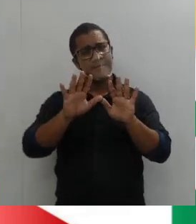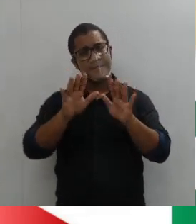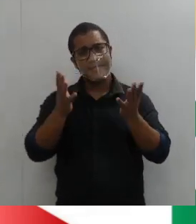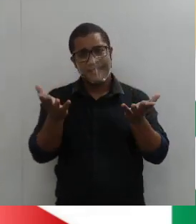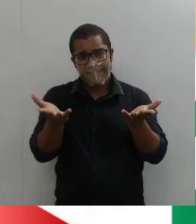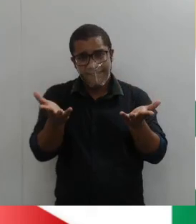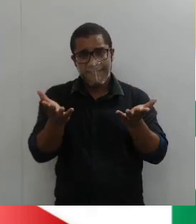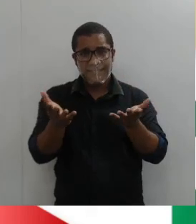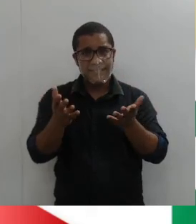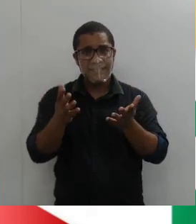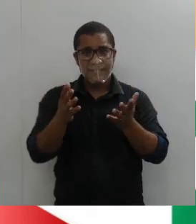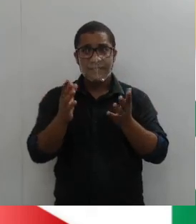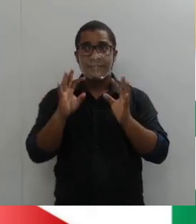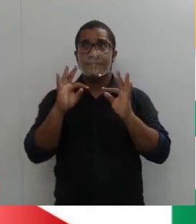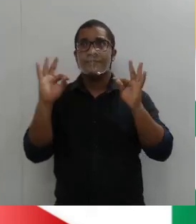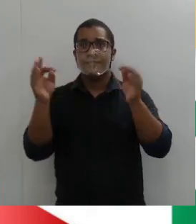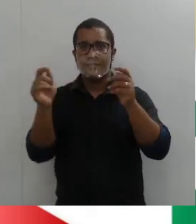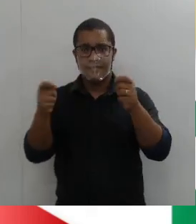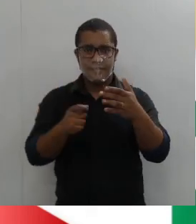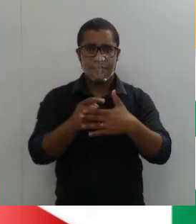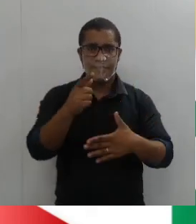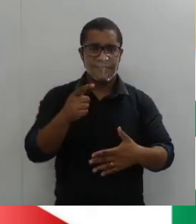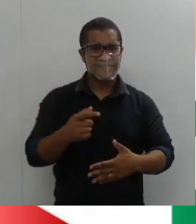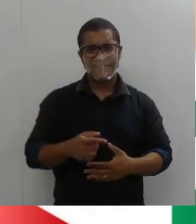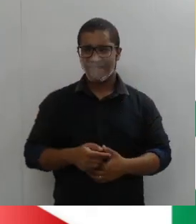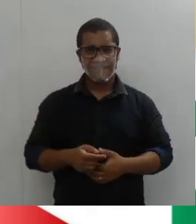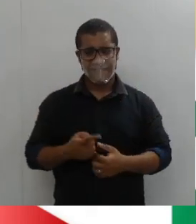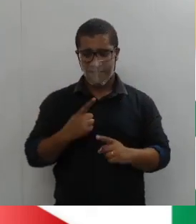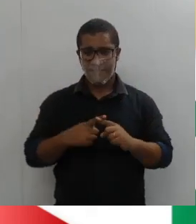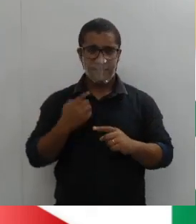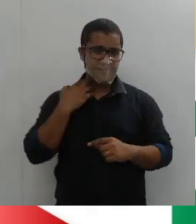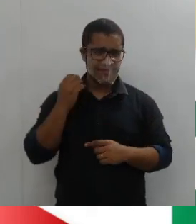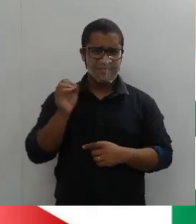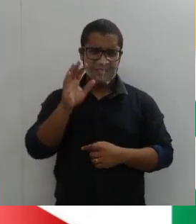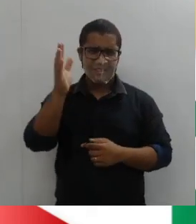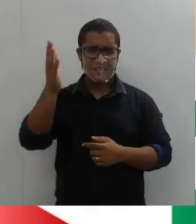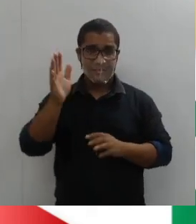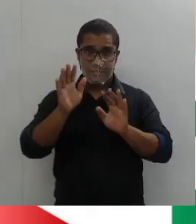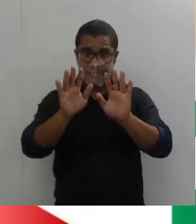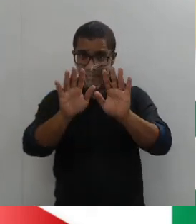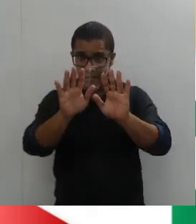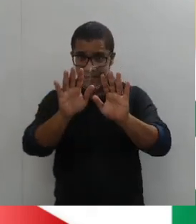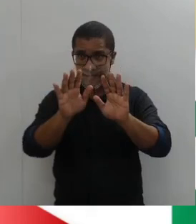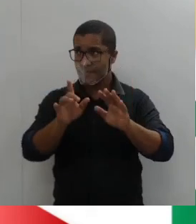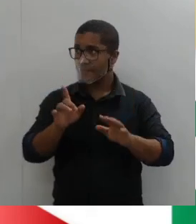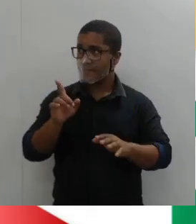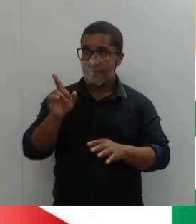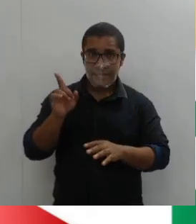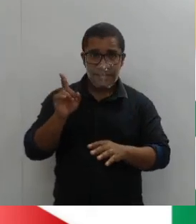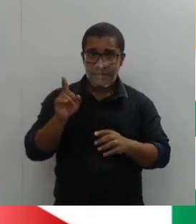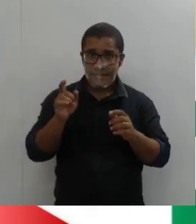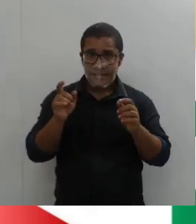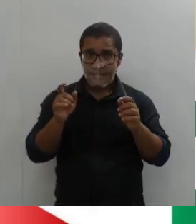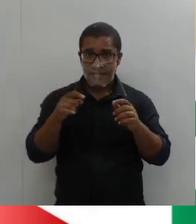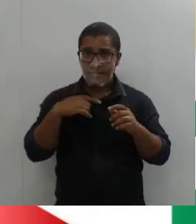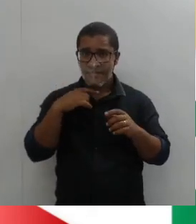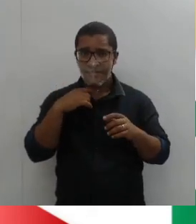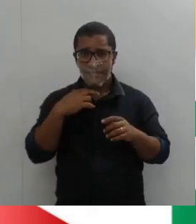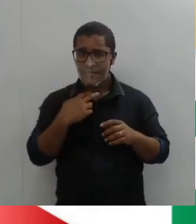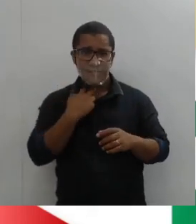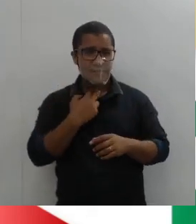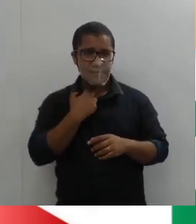infelizmente não está acessível para todo mundo na questão do custo-benefício. Porém, não implica que você não possa